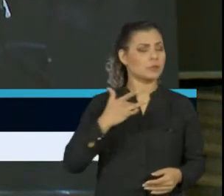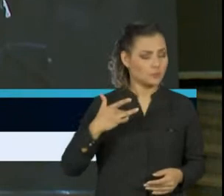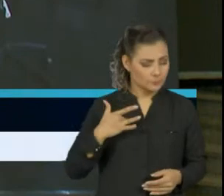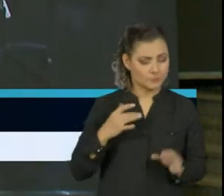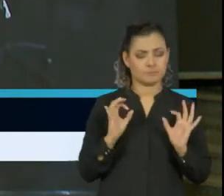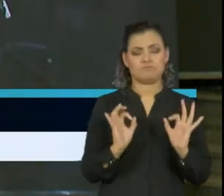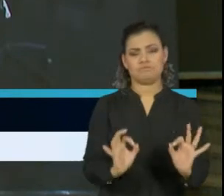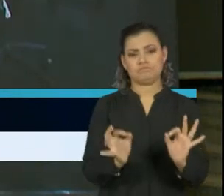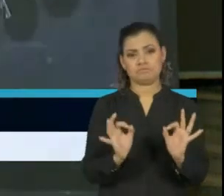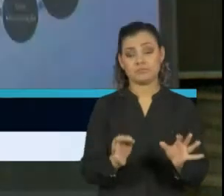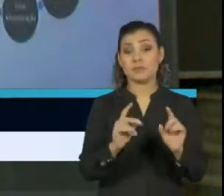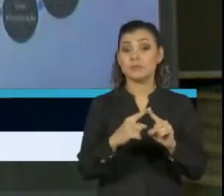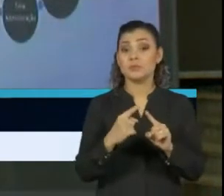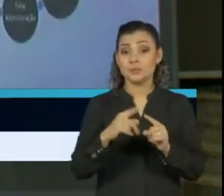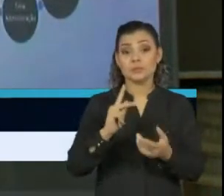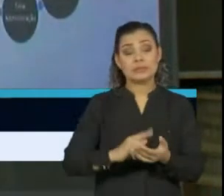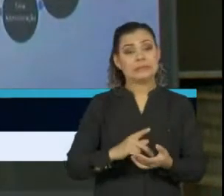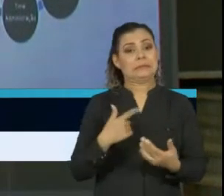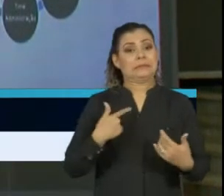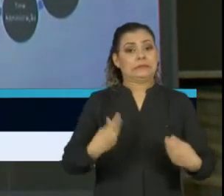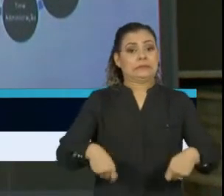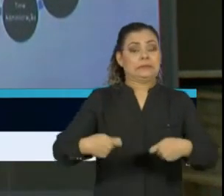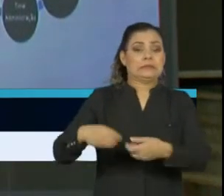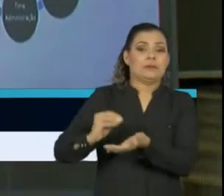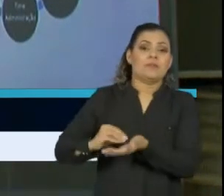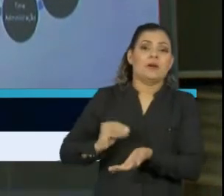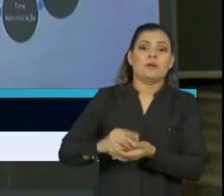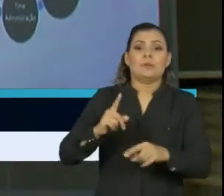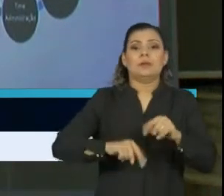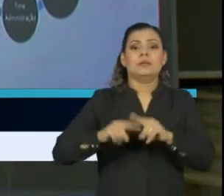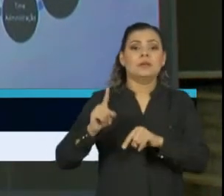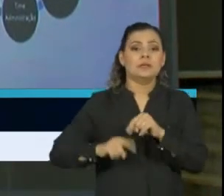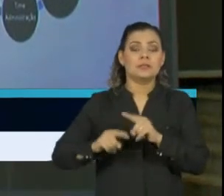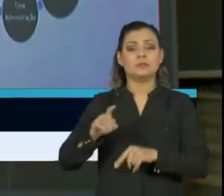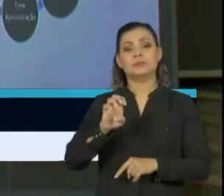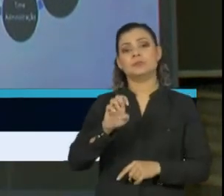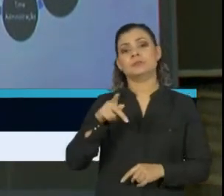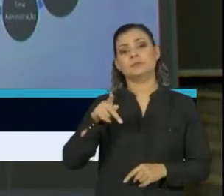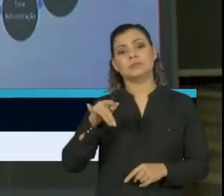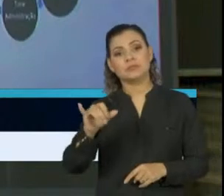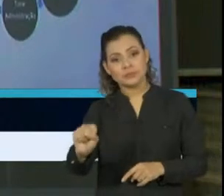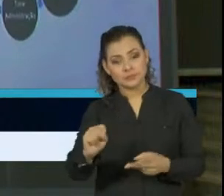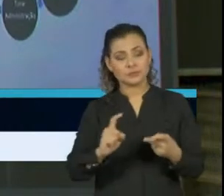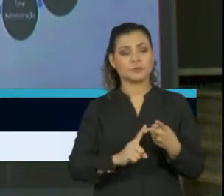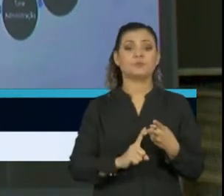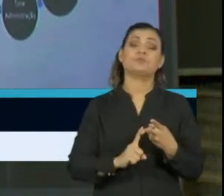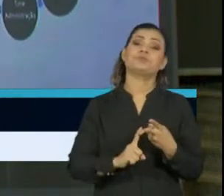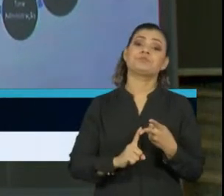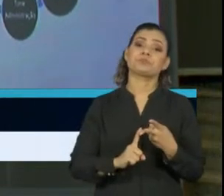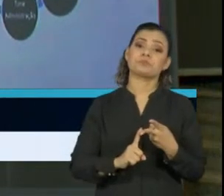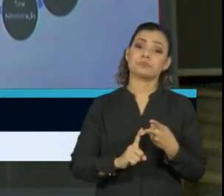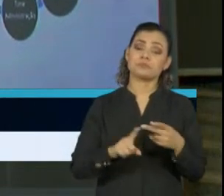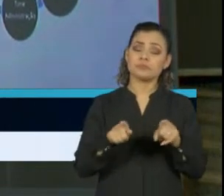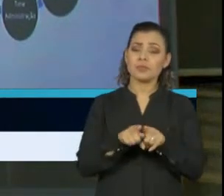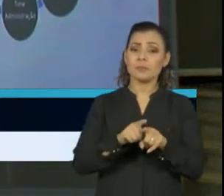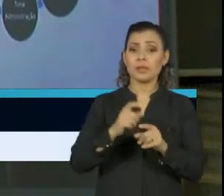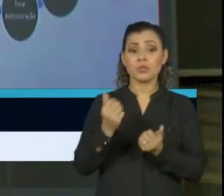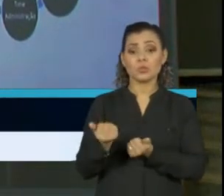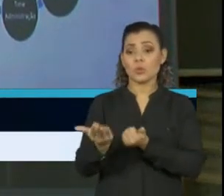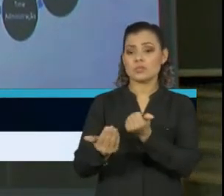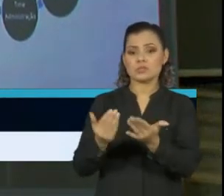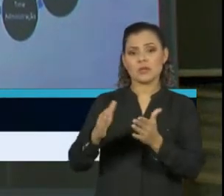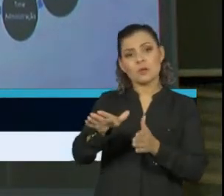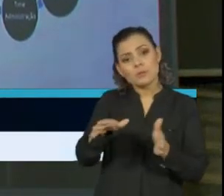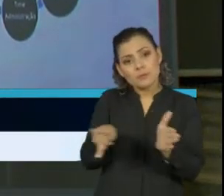porque temos sim muitas necessidades de insumos, EPIs, e algumas doações foram feitas diretamente